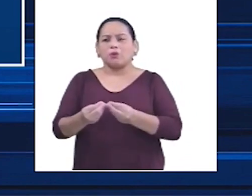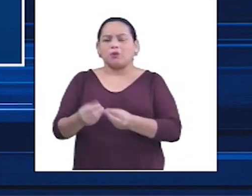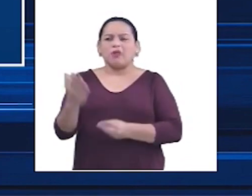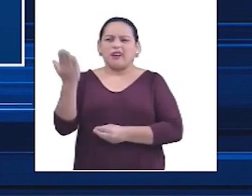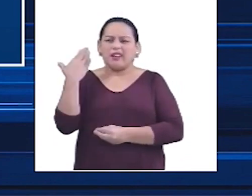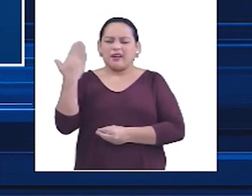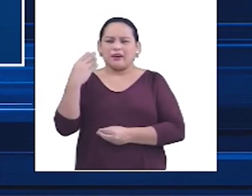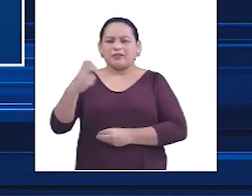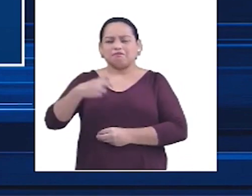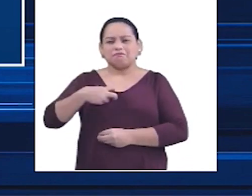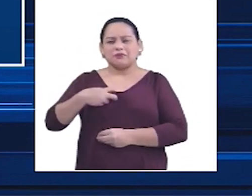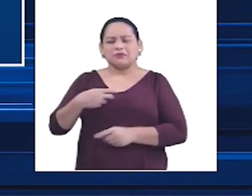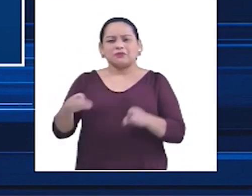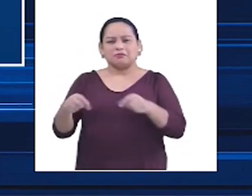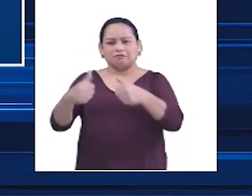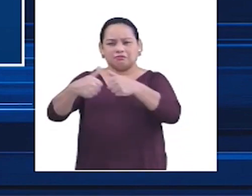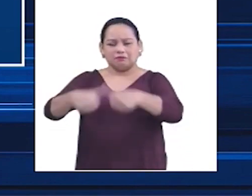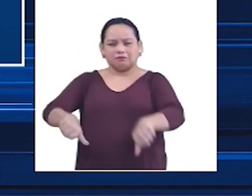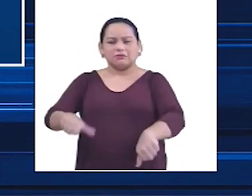estava.